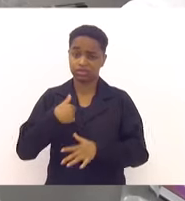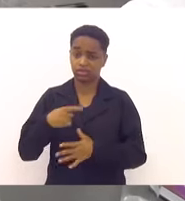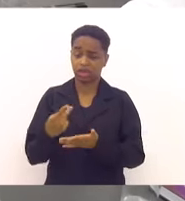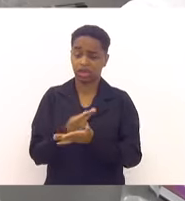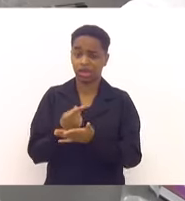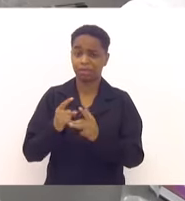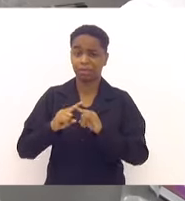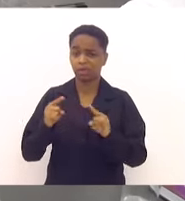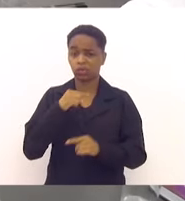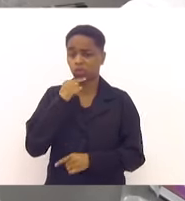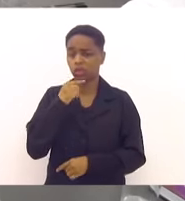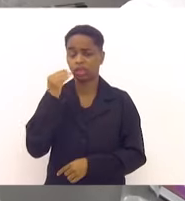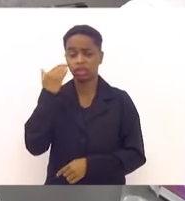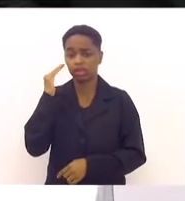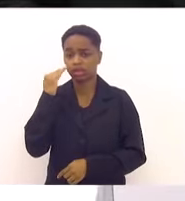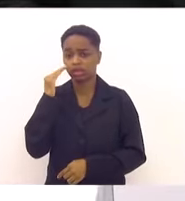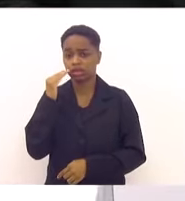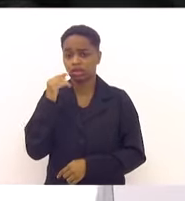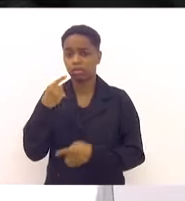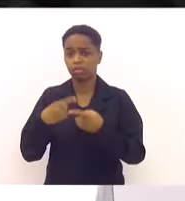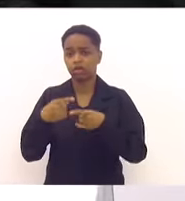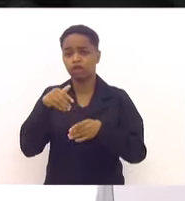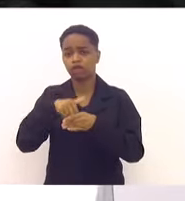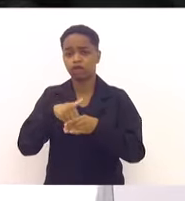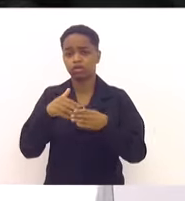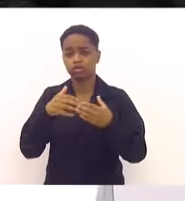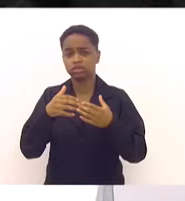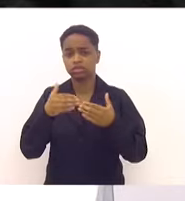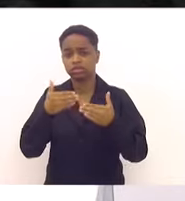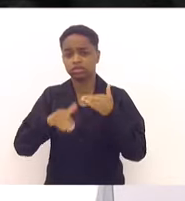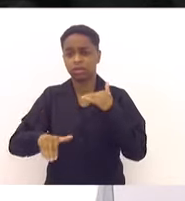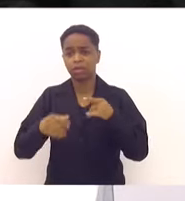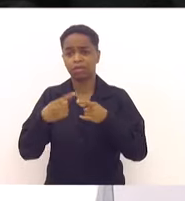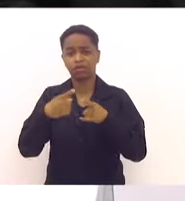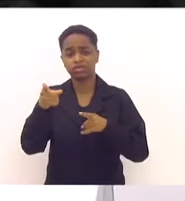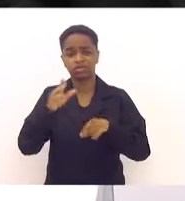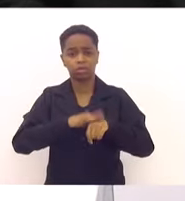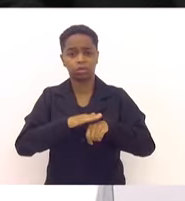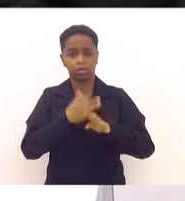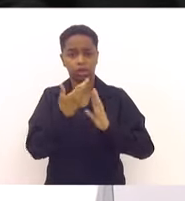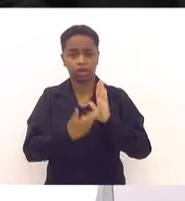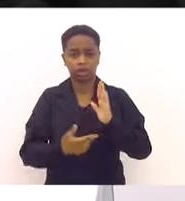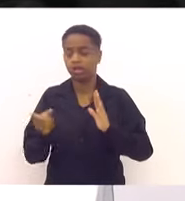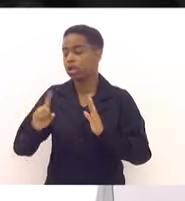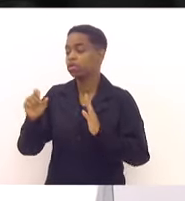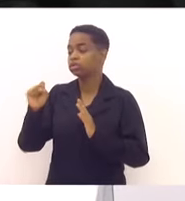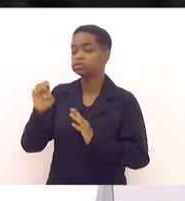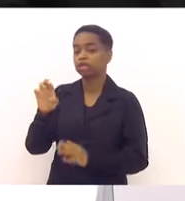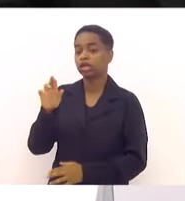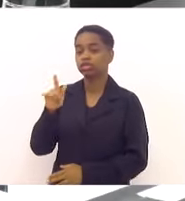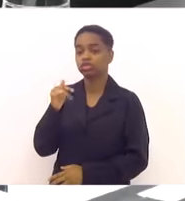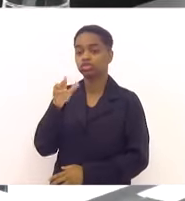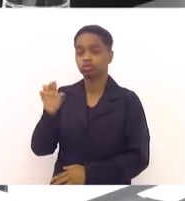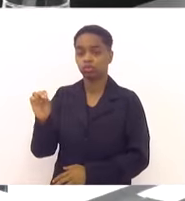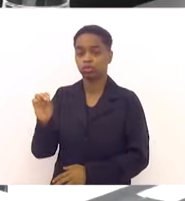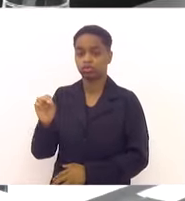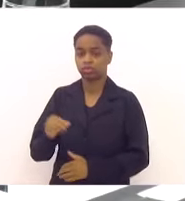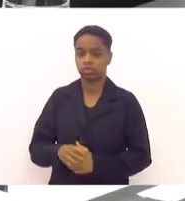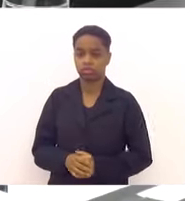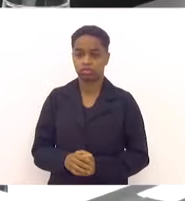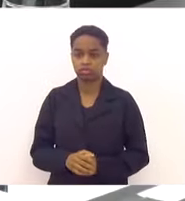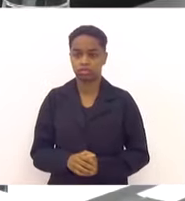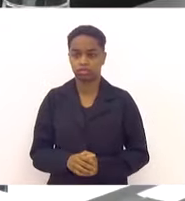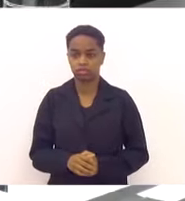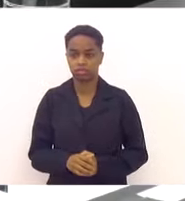conseguindo entender... Seu voto divergente. O senhor é o relator? Não, o deputado doutor Serginho, relator. Deputado doutor Serginho.